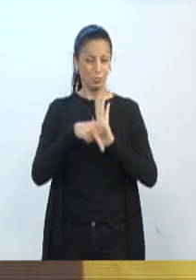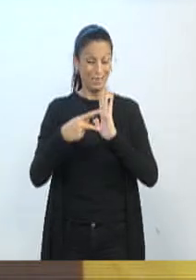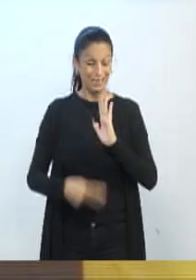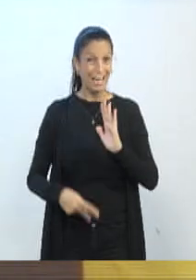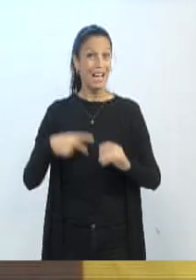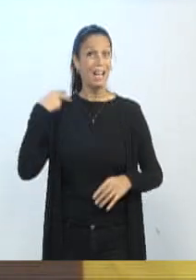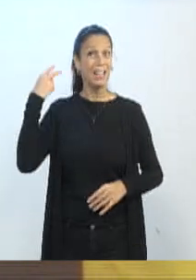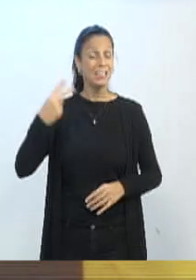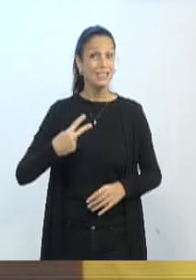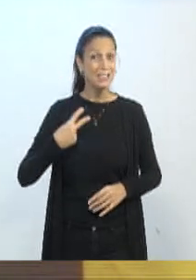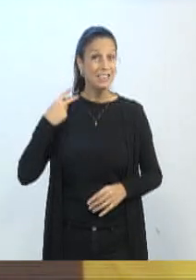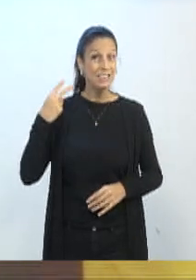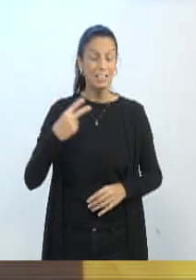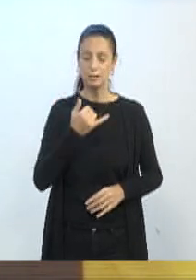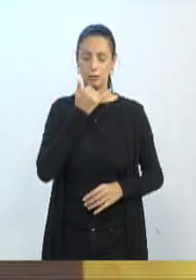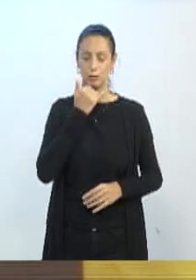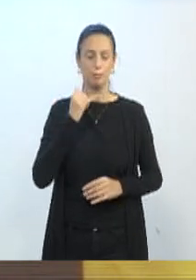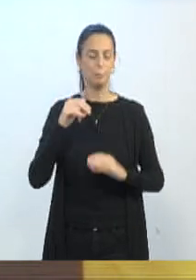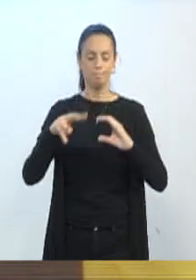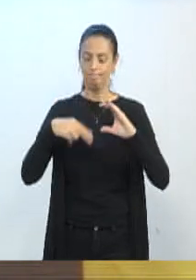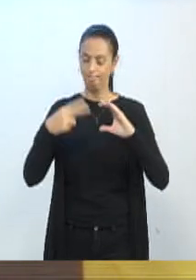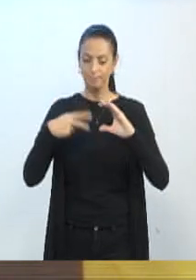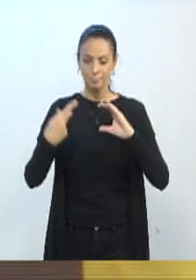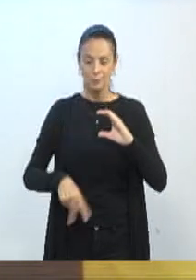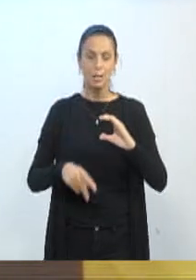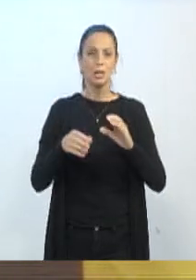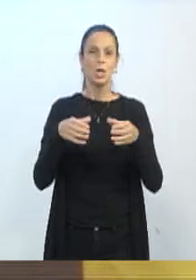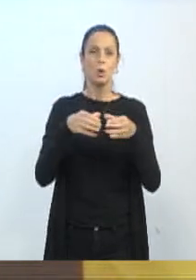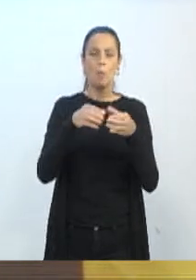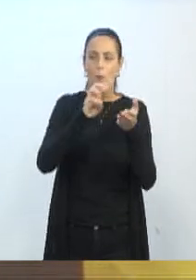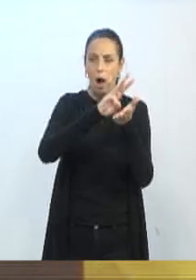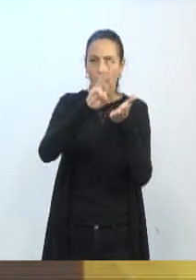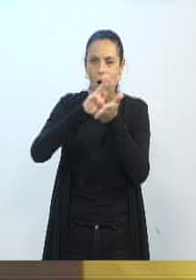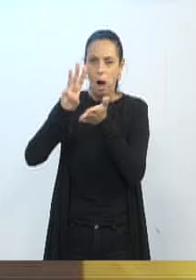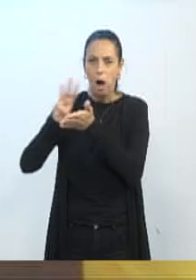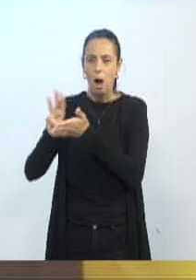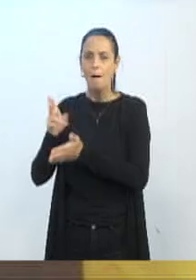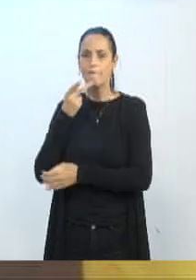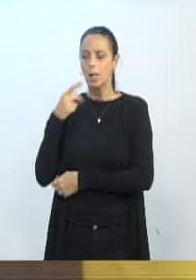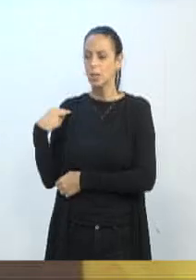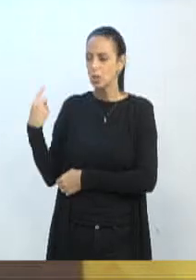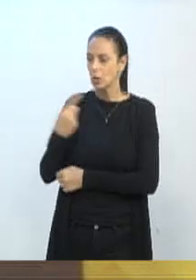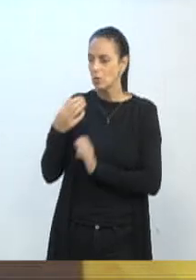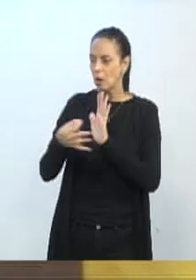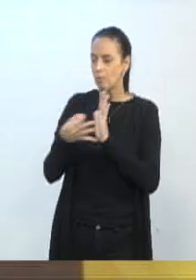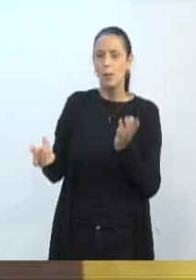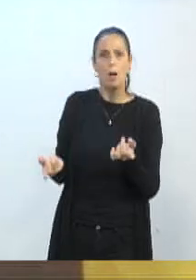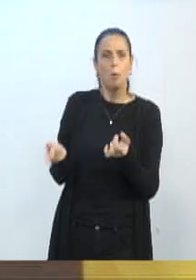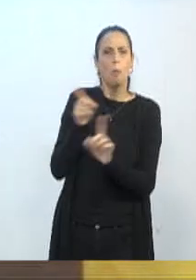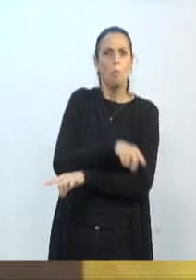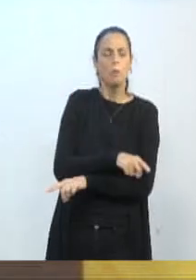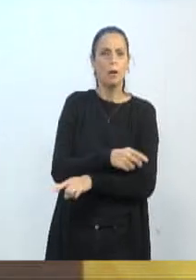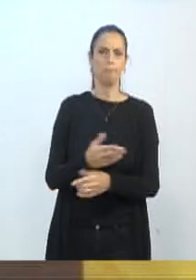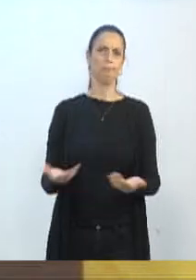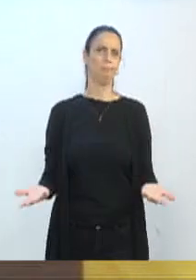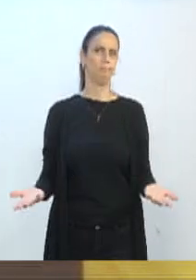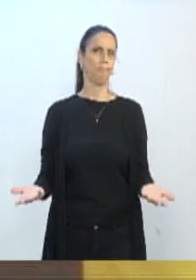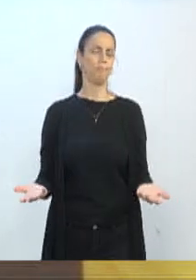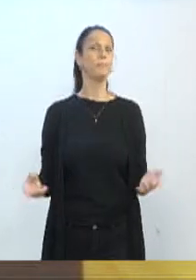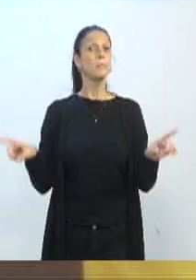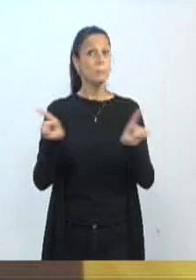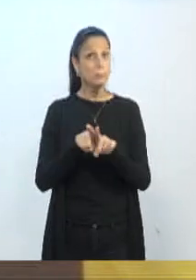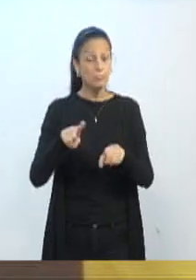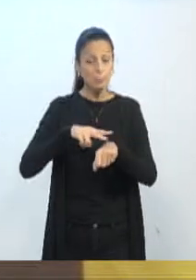passando para os grupos de WhatsApp ao nosso posicionamento totalmente contrário a mesma coisa da